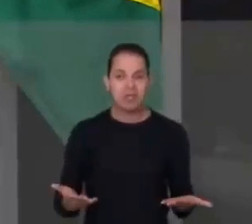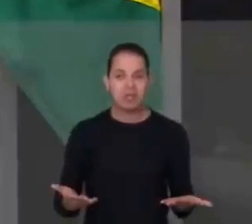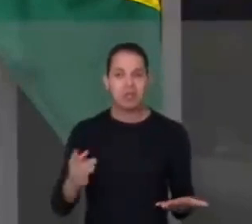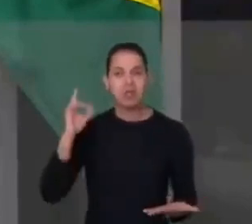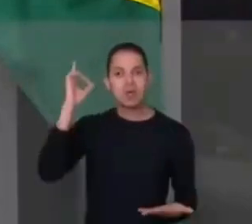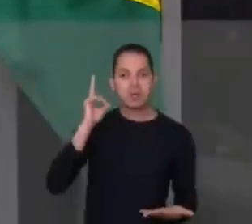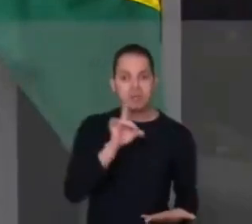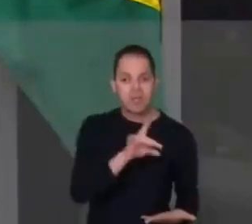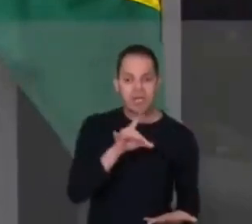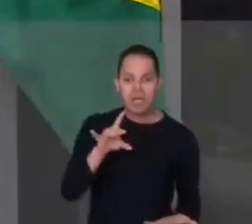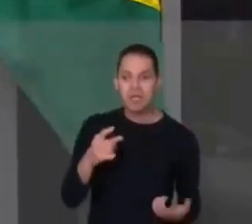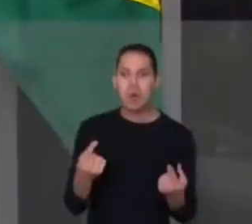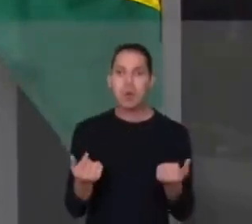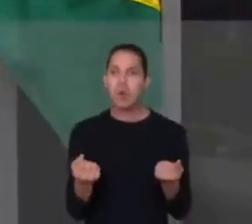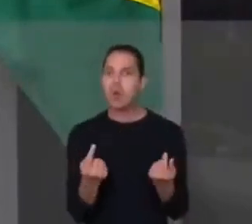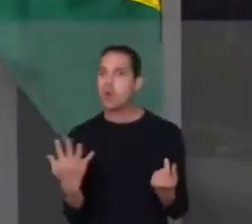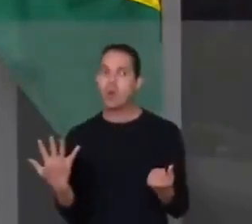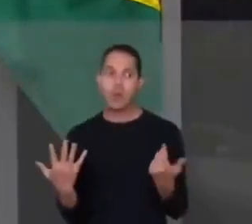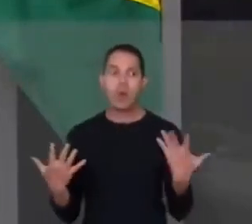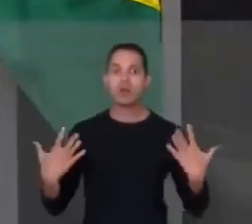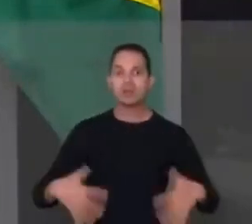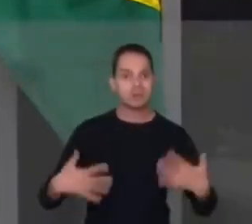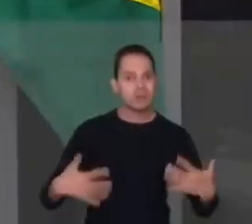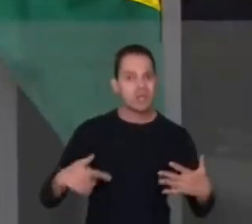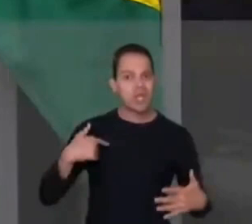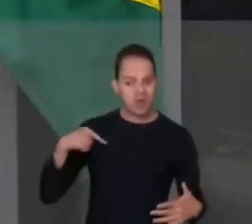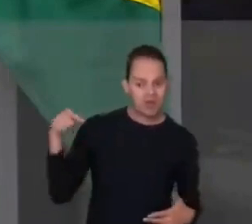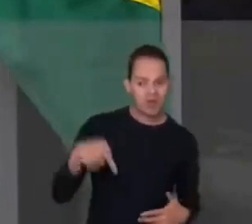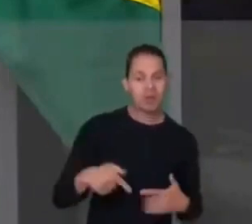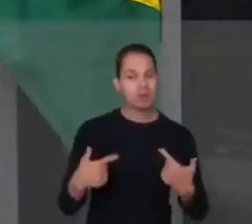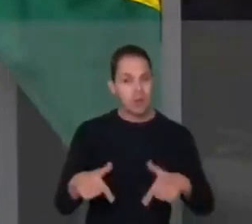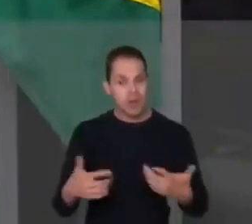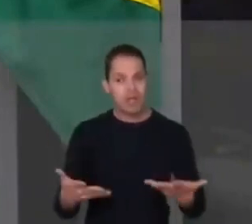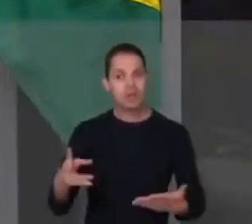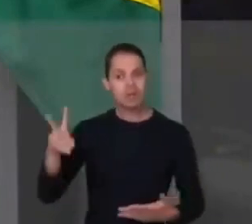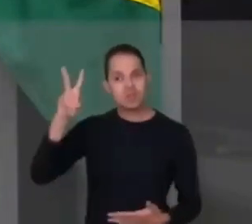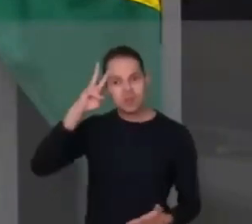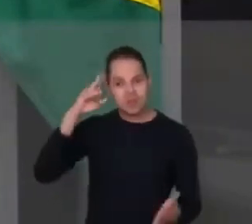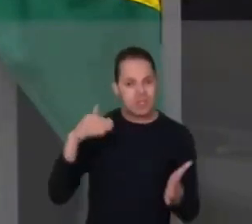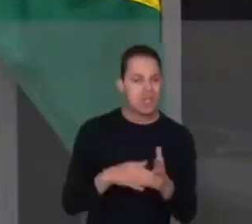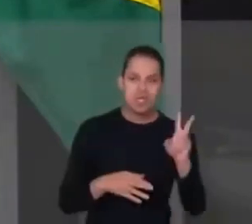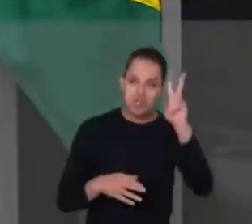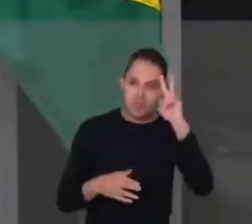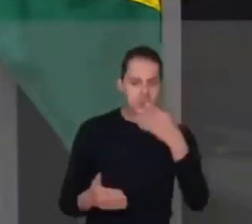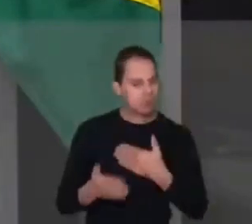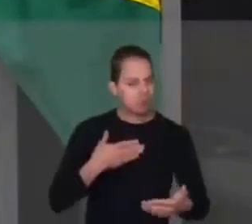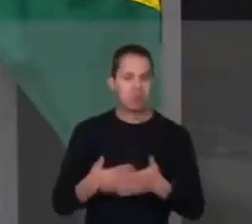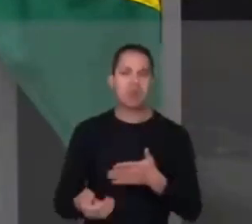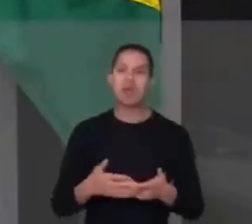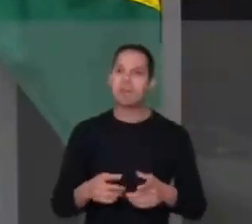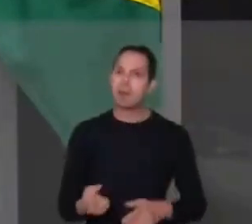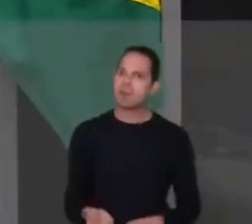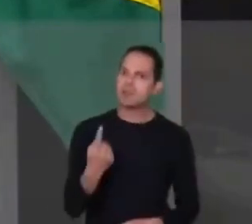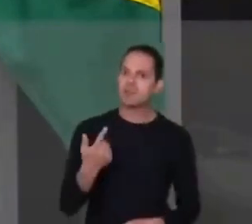custa um deputado federal para o Brasil isso é absurdo eu tô aqui para trabalhar de segunda a segunda se for preciso mas um